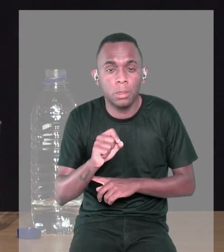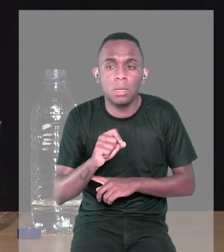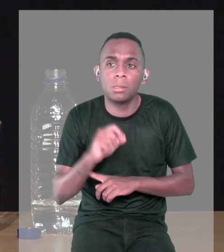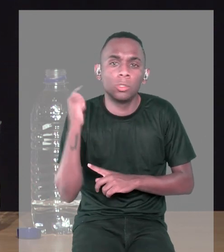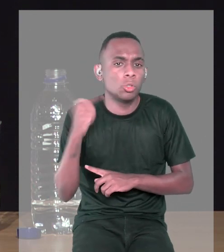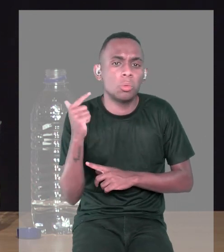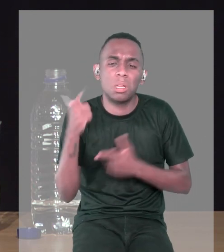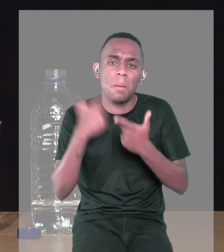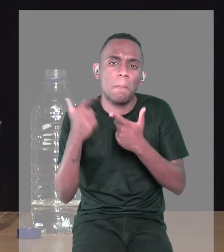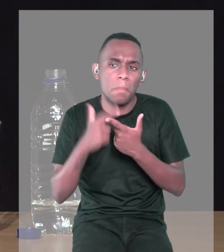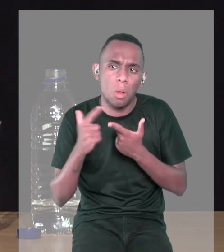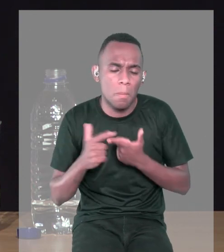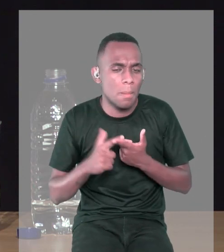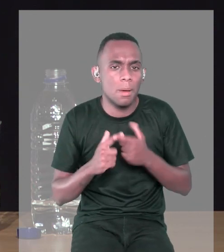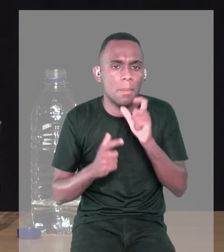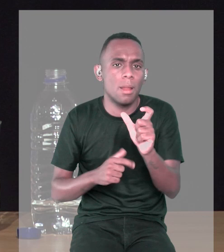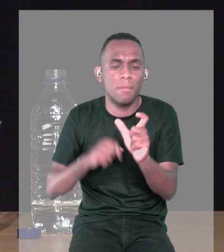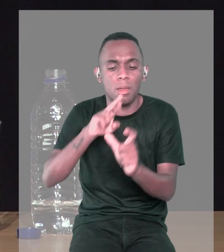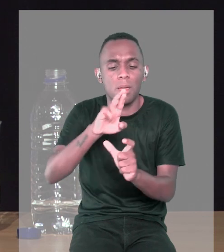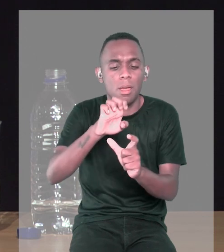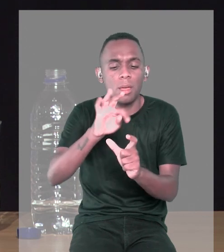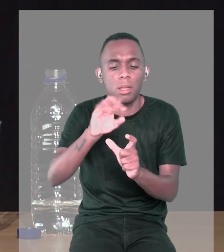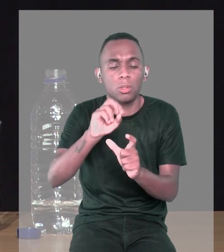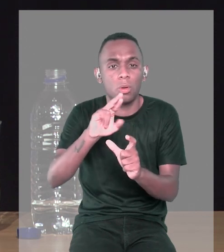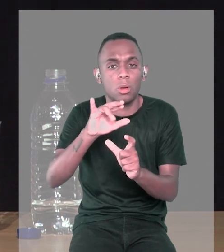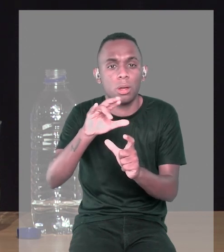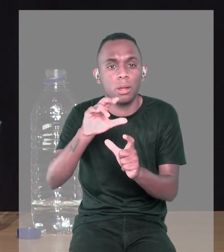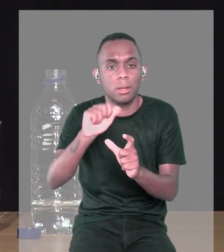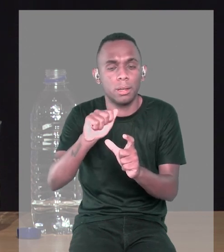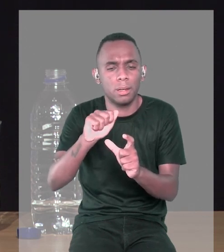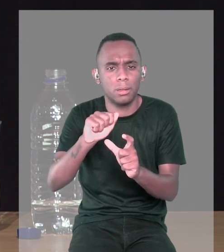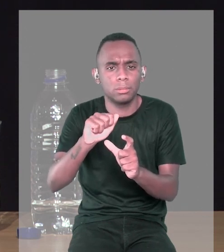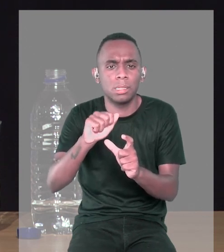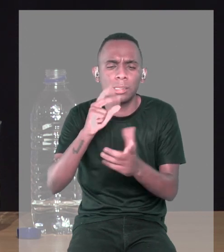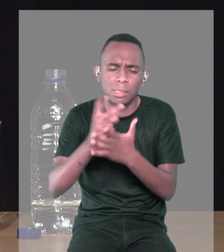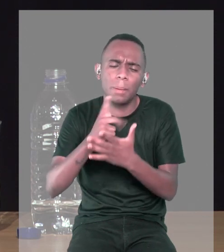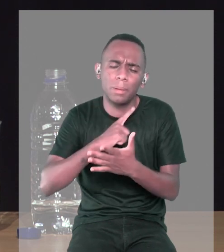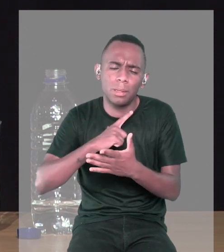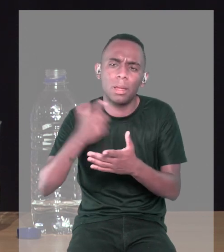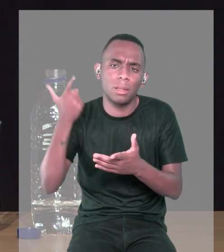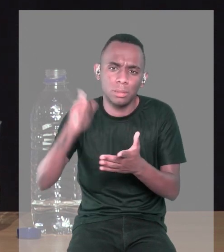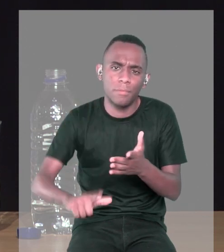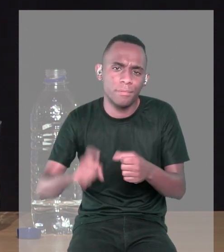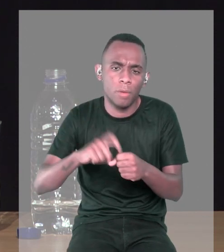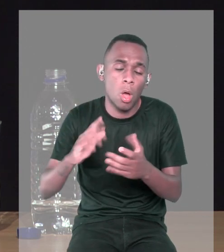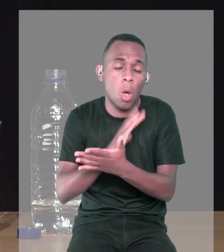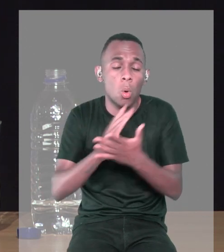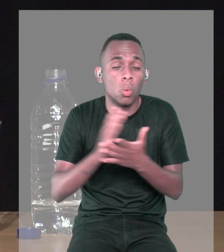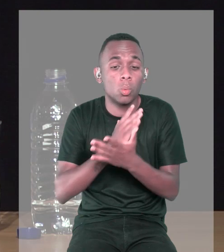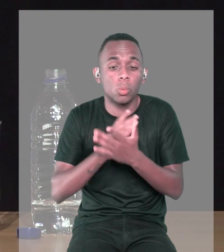retórica. Tem as retóricas que se pretendem neutras, discretas, tem as retóricas que pretendem que não são retóricas, são as mais